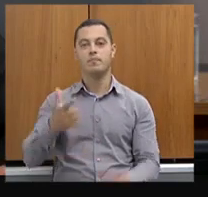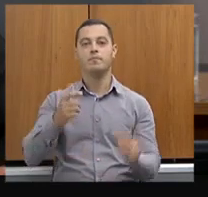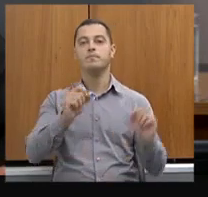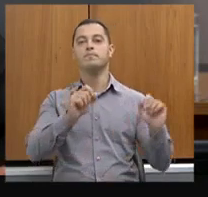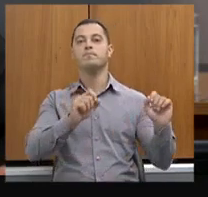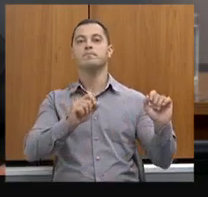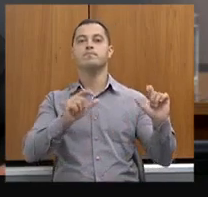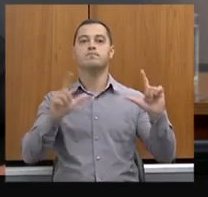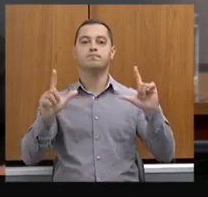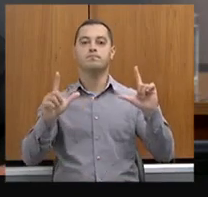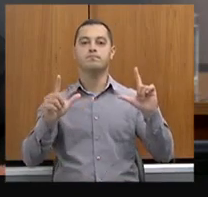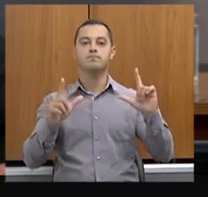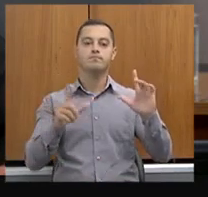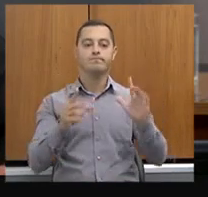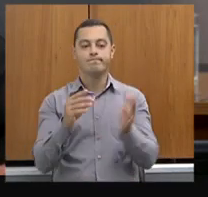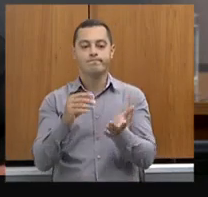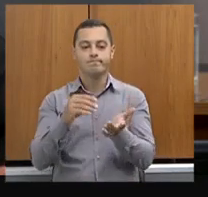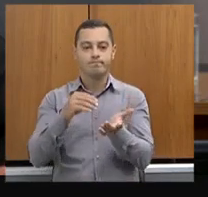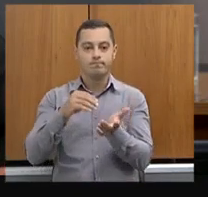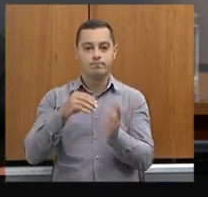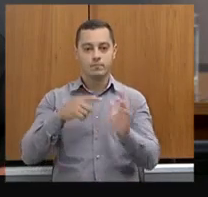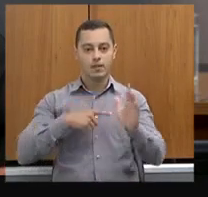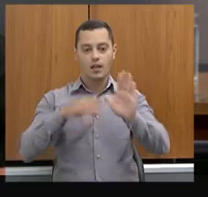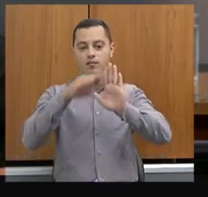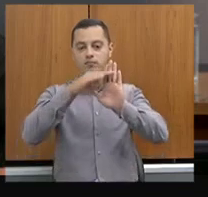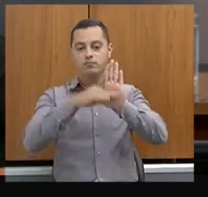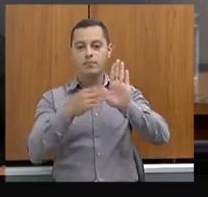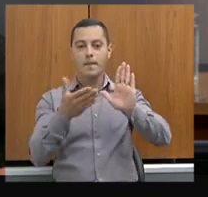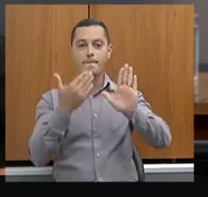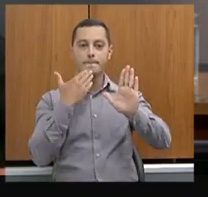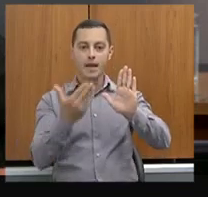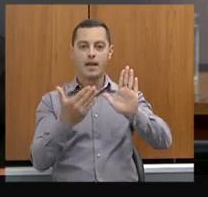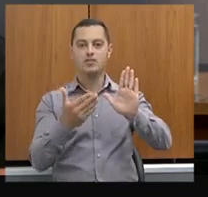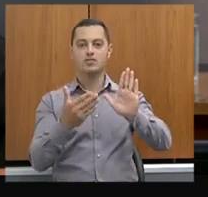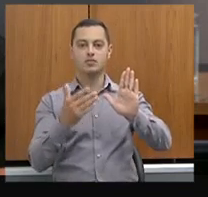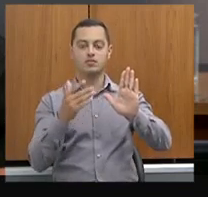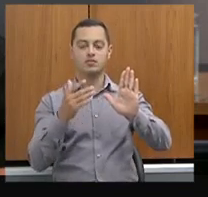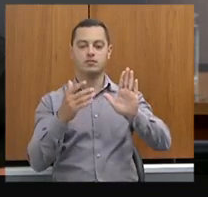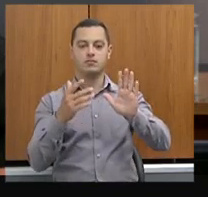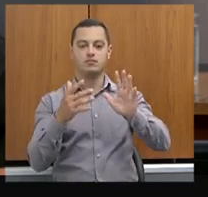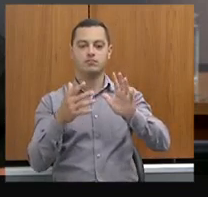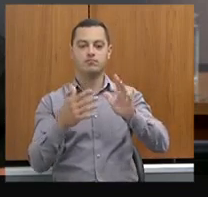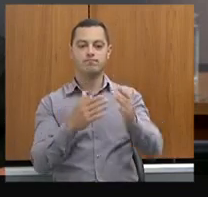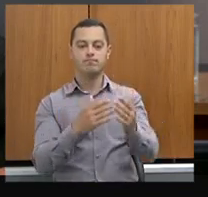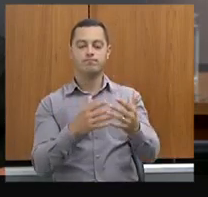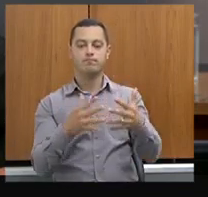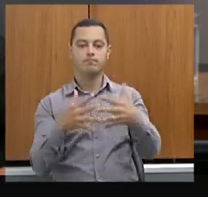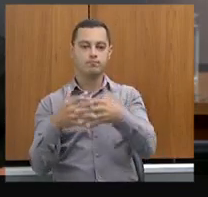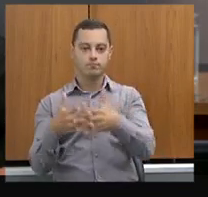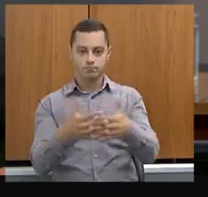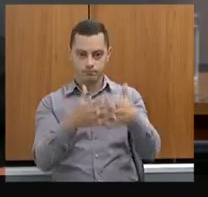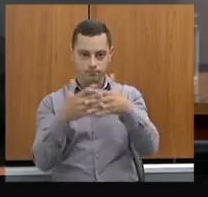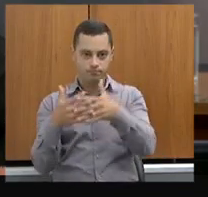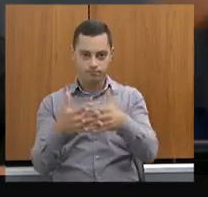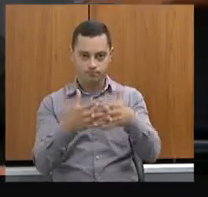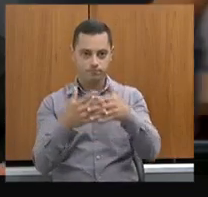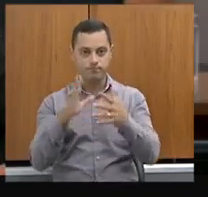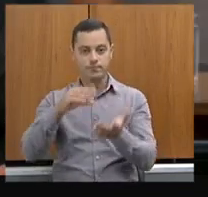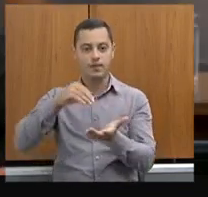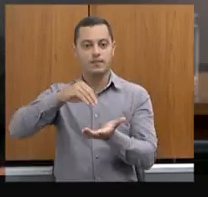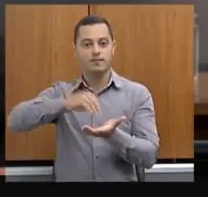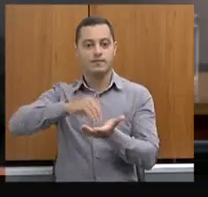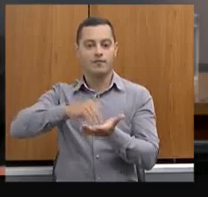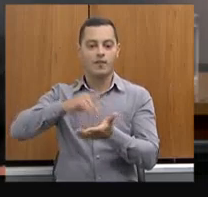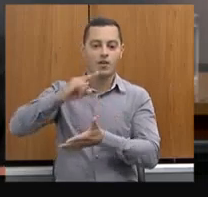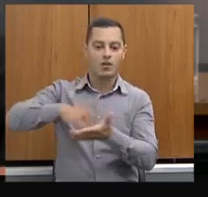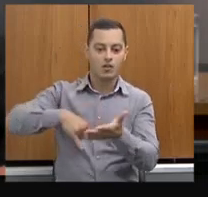viaturas em andamento viaturas de resgate 10 de DPVAT 44 de